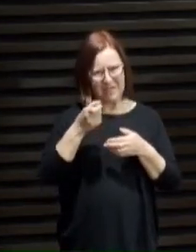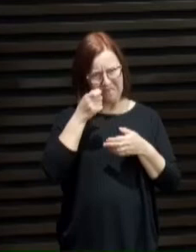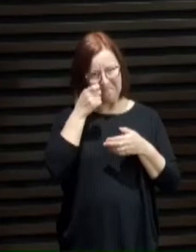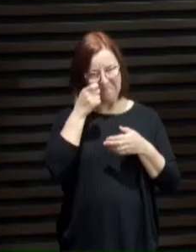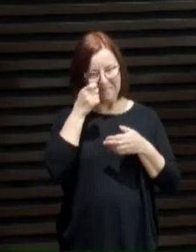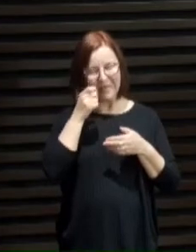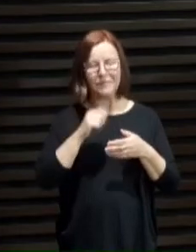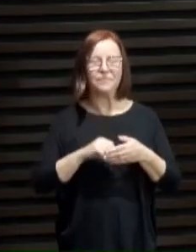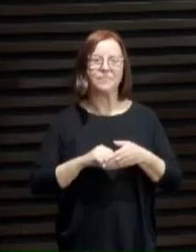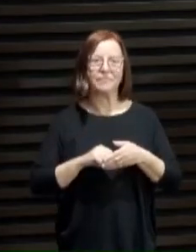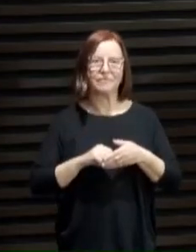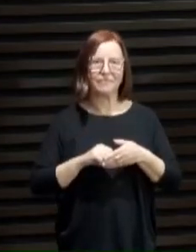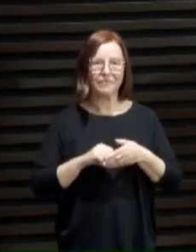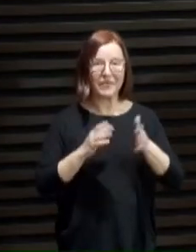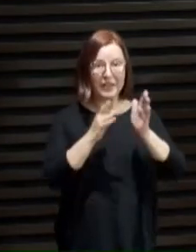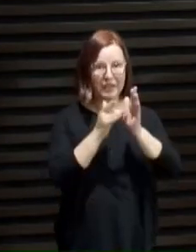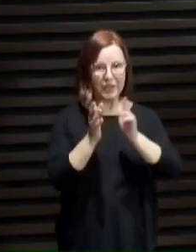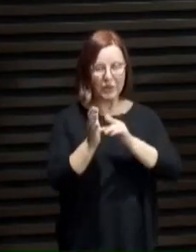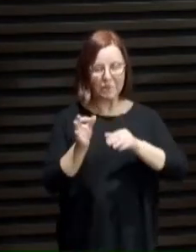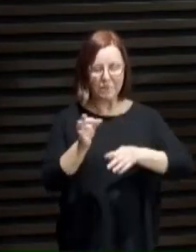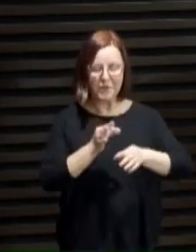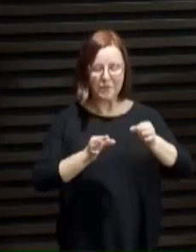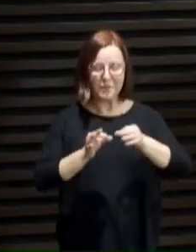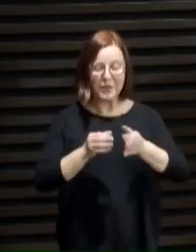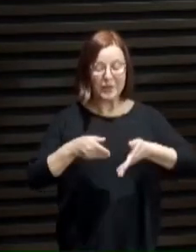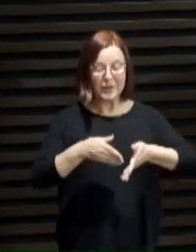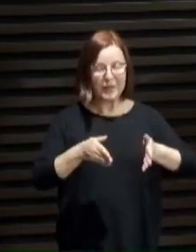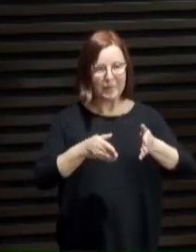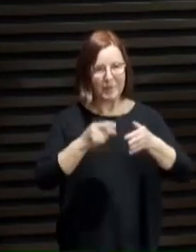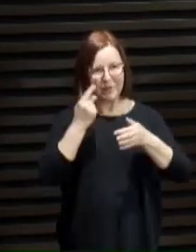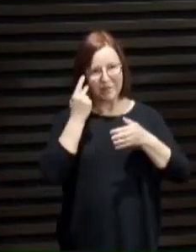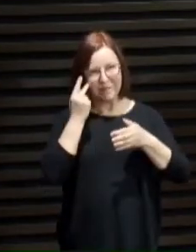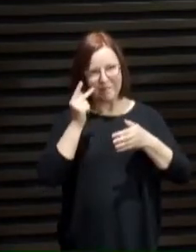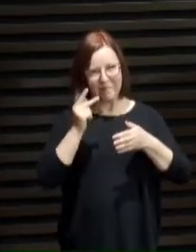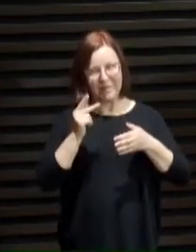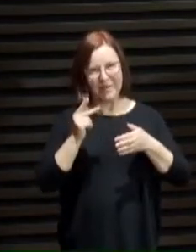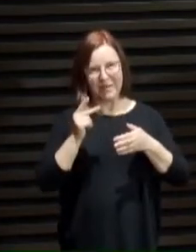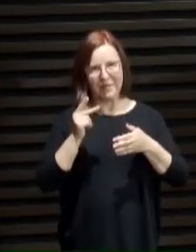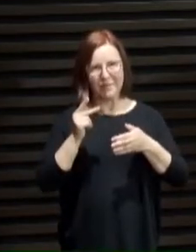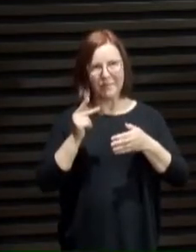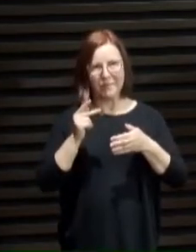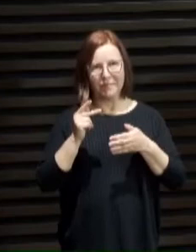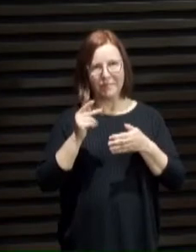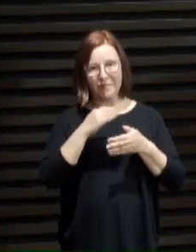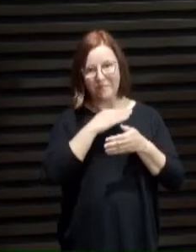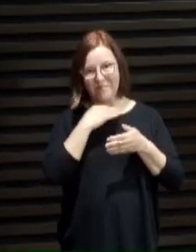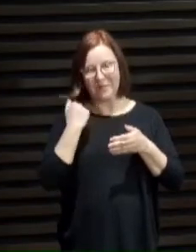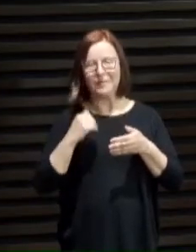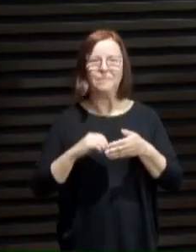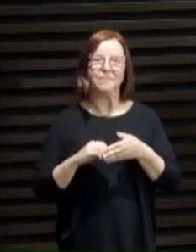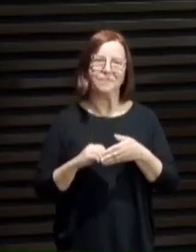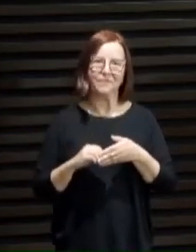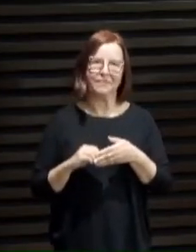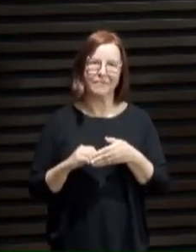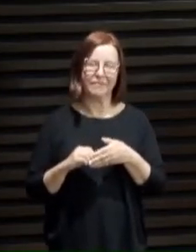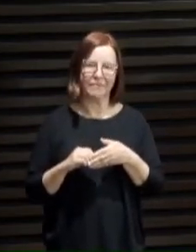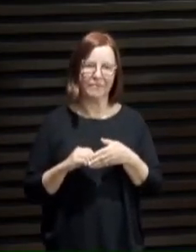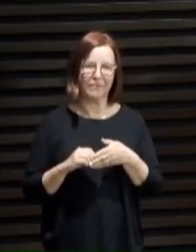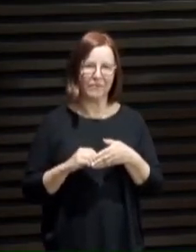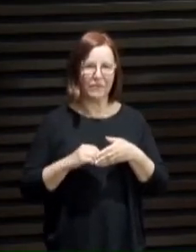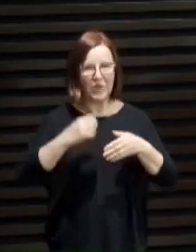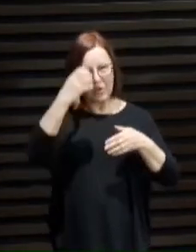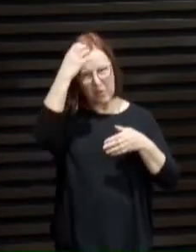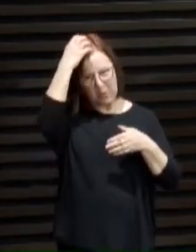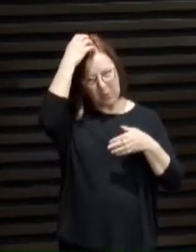Jesus está preparando o caminho para a sua despedida. O rei, que de uma manjedoura